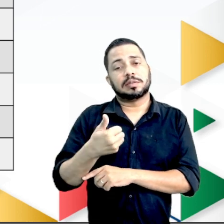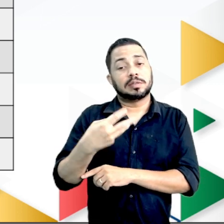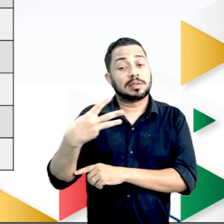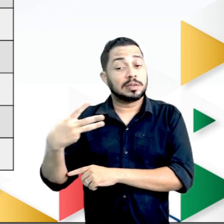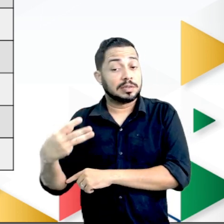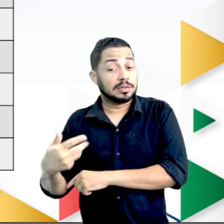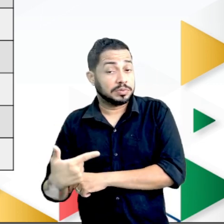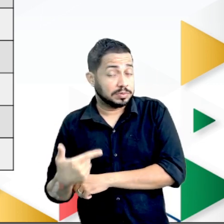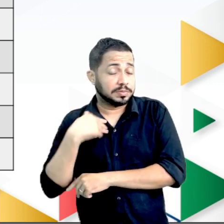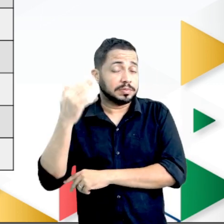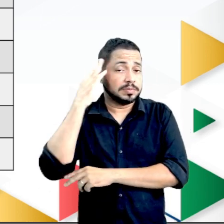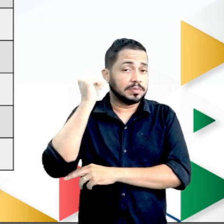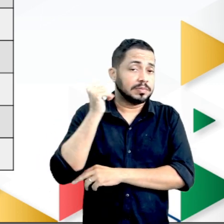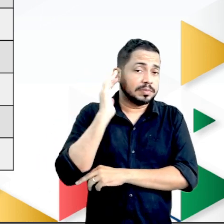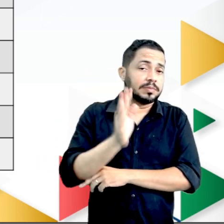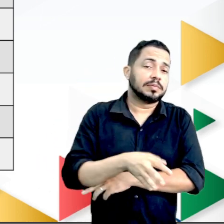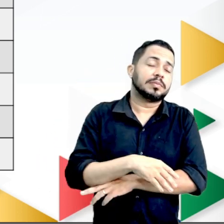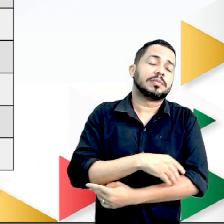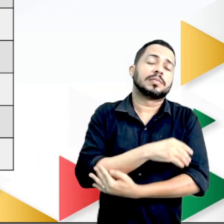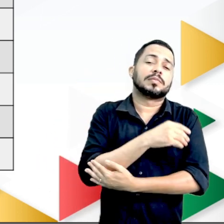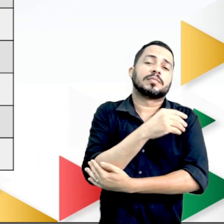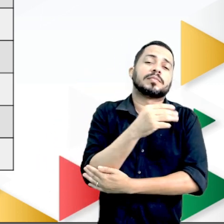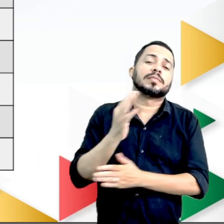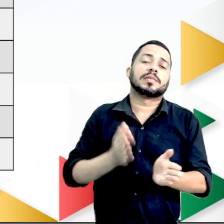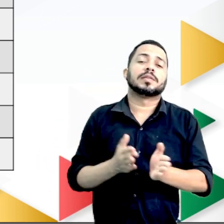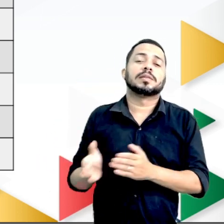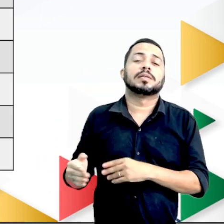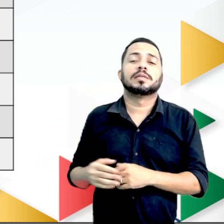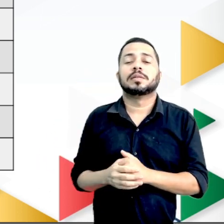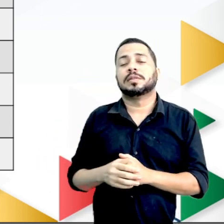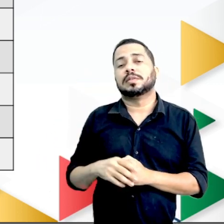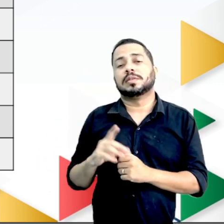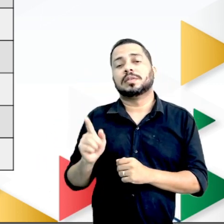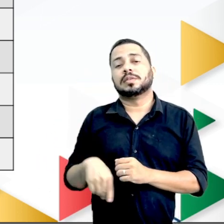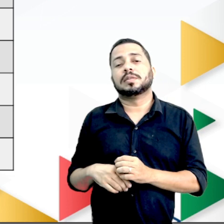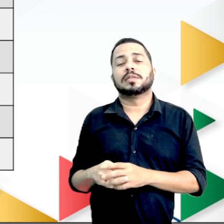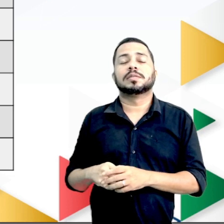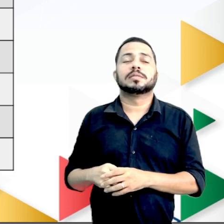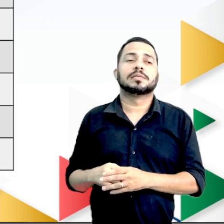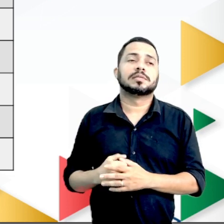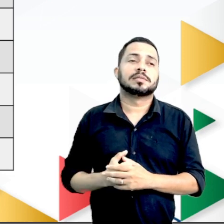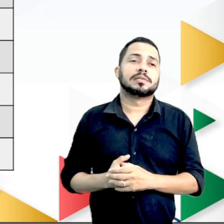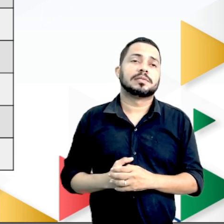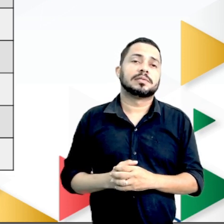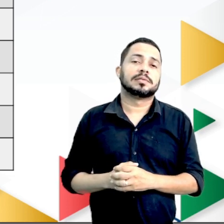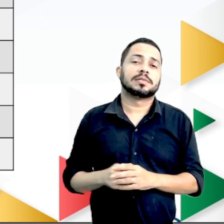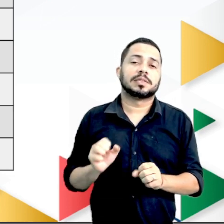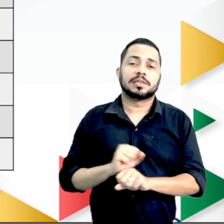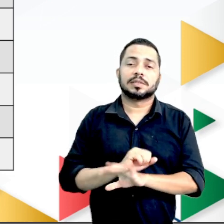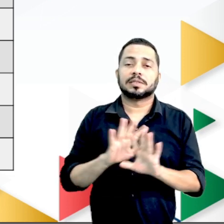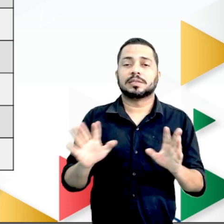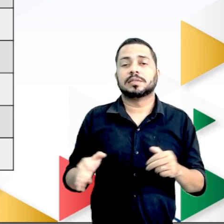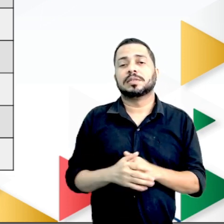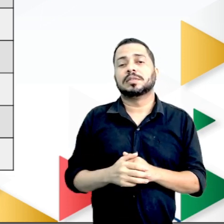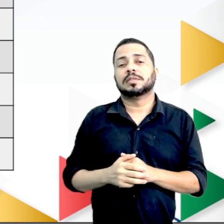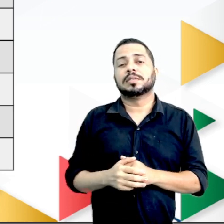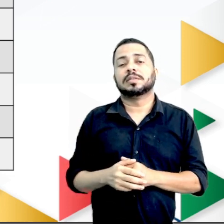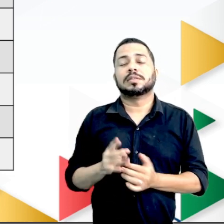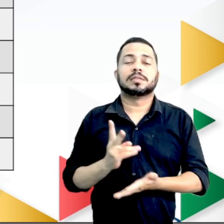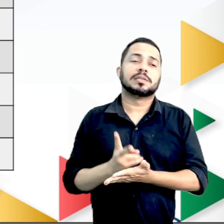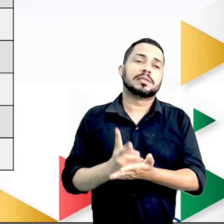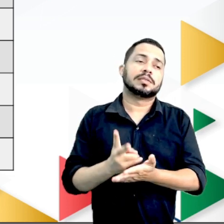Eu já sei que é a parte crucial é a duplicação, beleza? Tá claro então? É uma